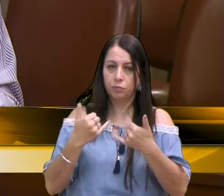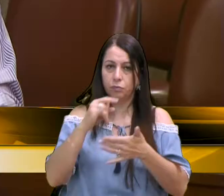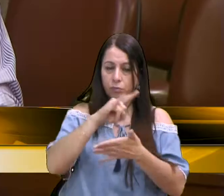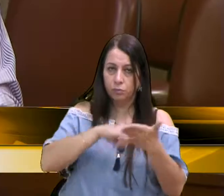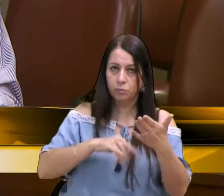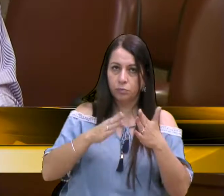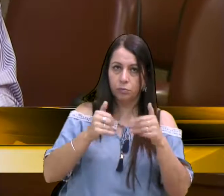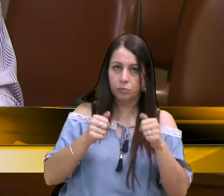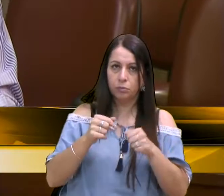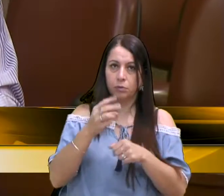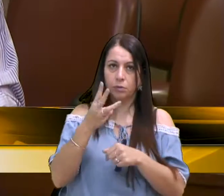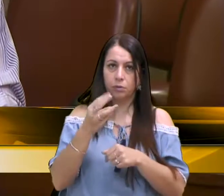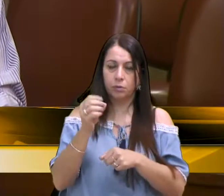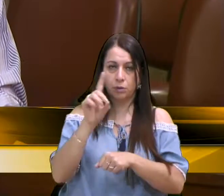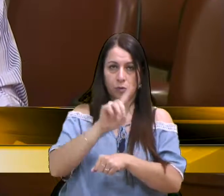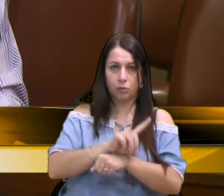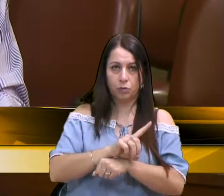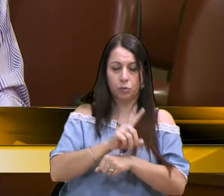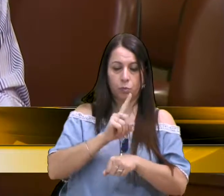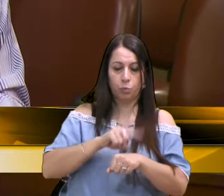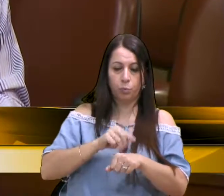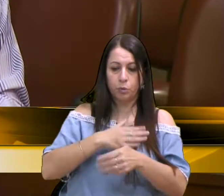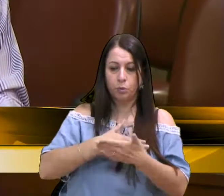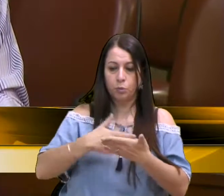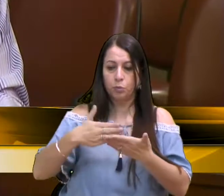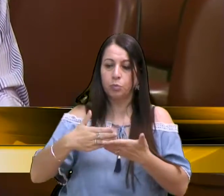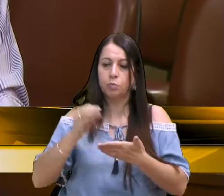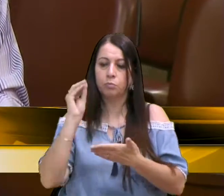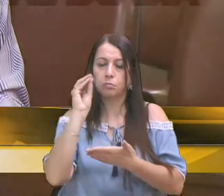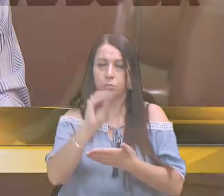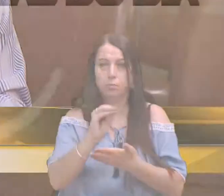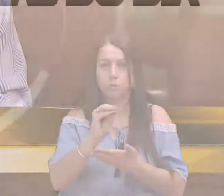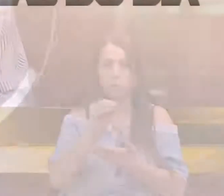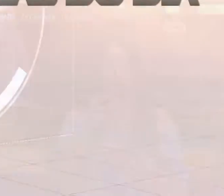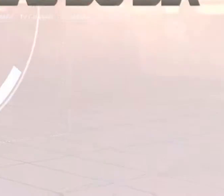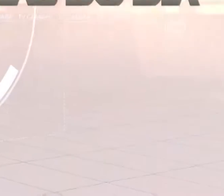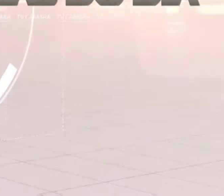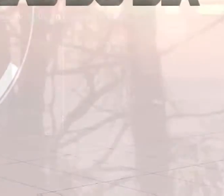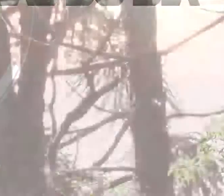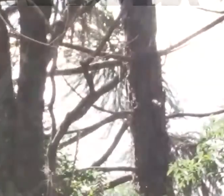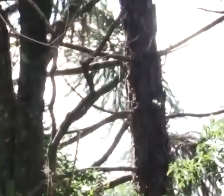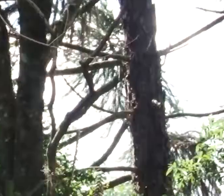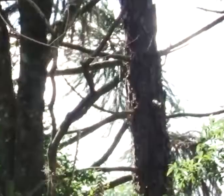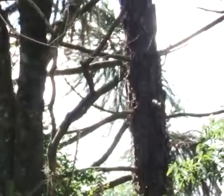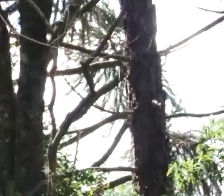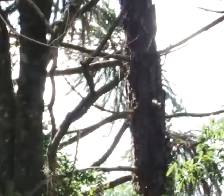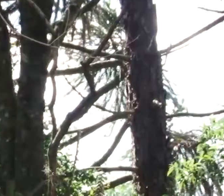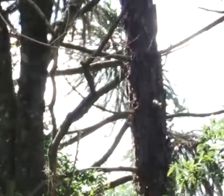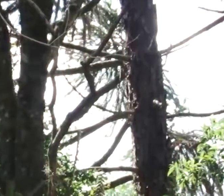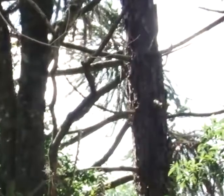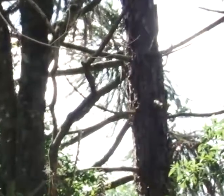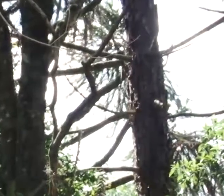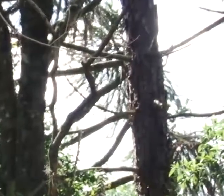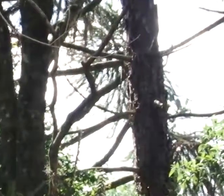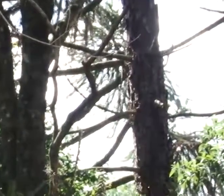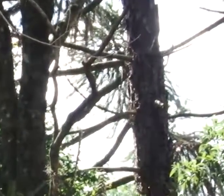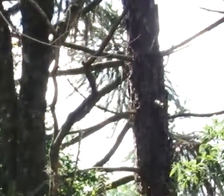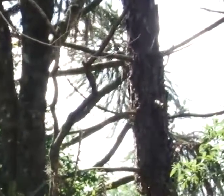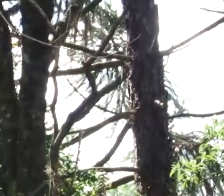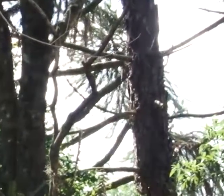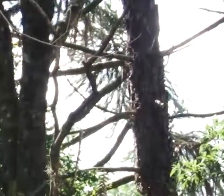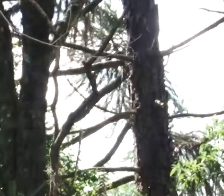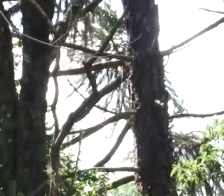tem 30 dias para enviar as respostas ao Legislativo. Você deve estar estranhando, né?